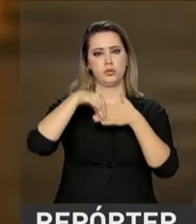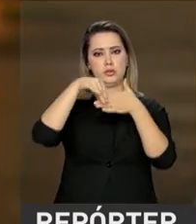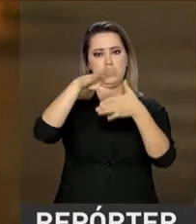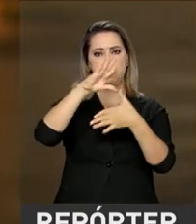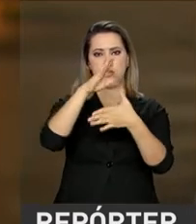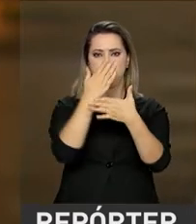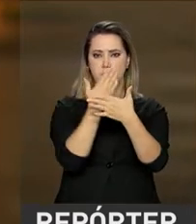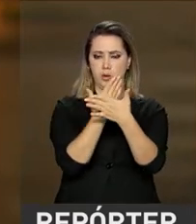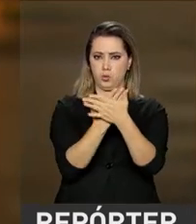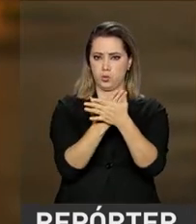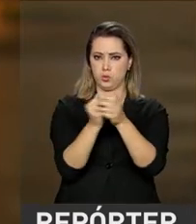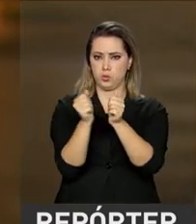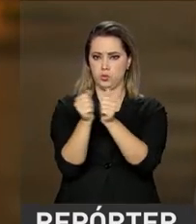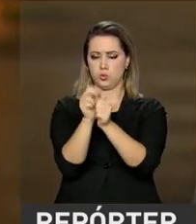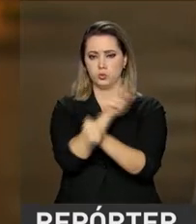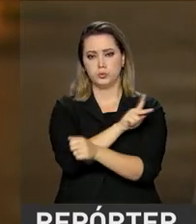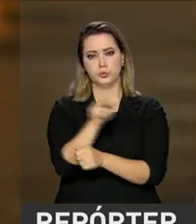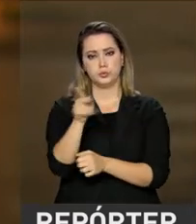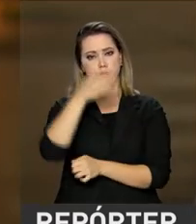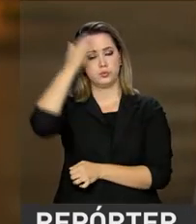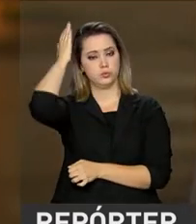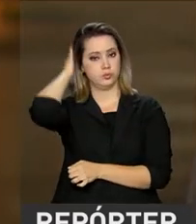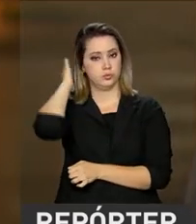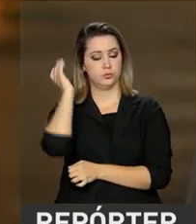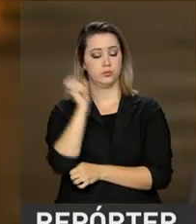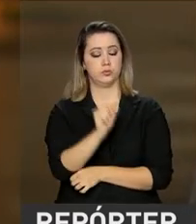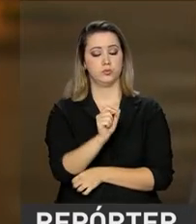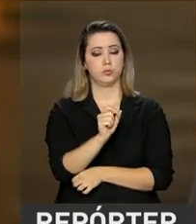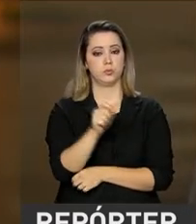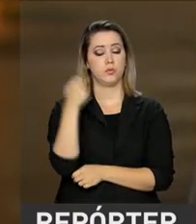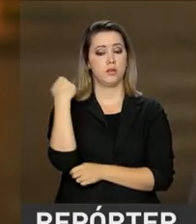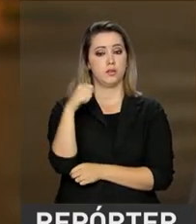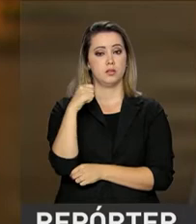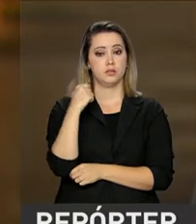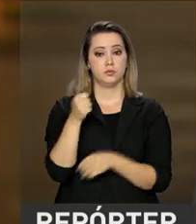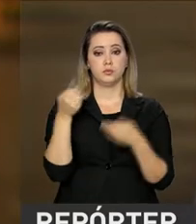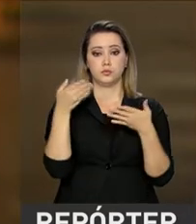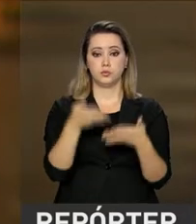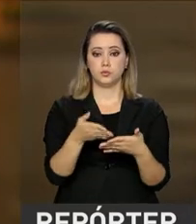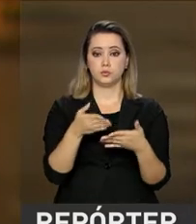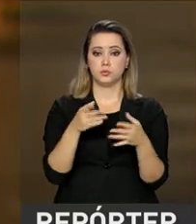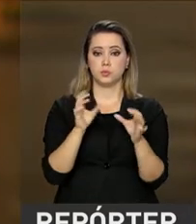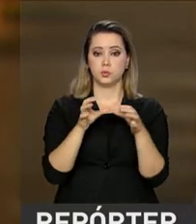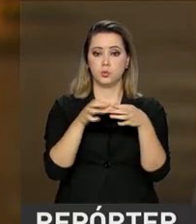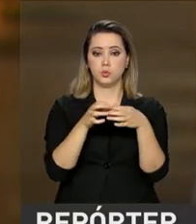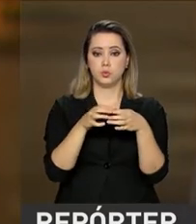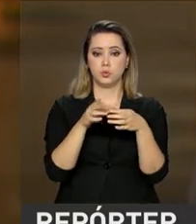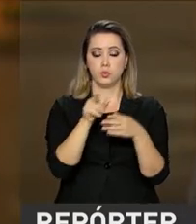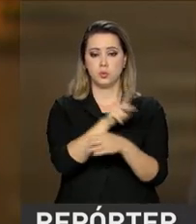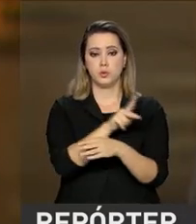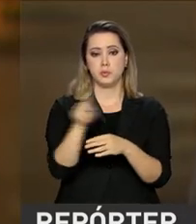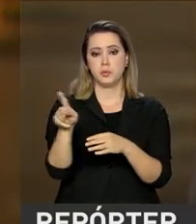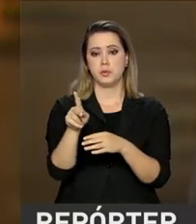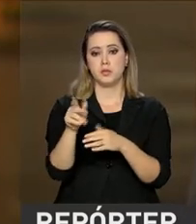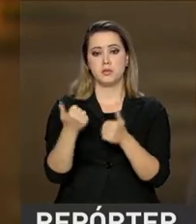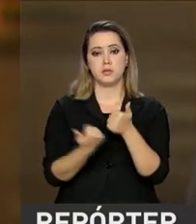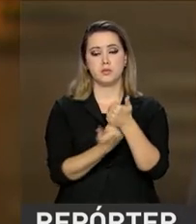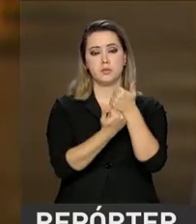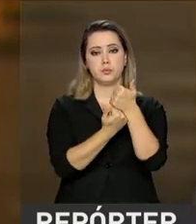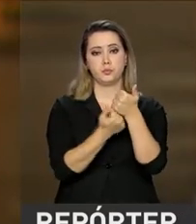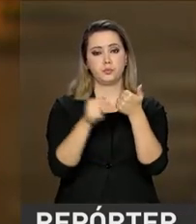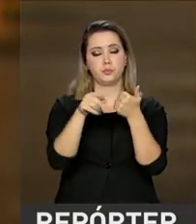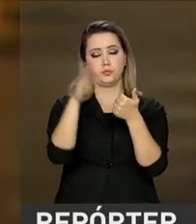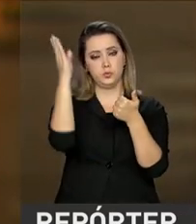com a participação do presidente michel temer a argentina vai passar na cúpula a presidência temporária do mercosul